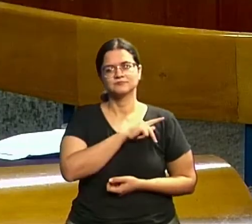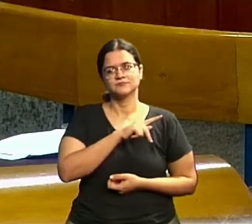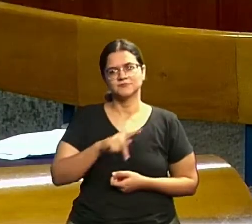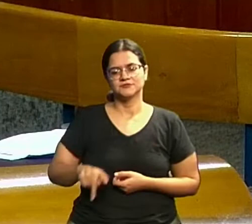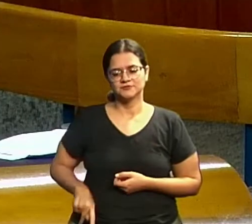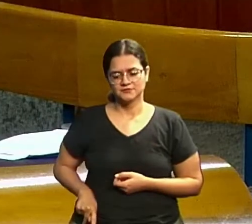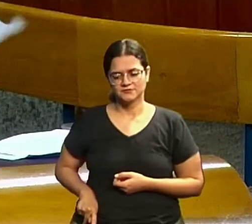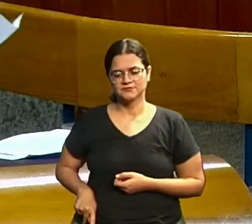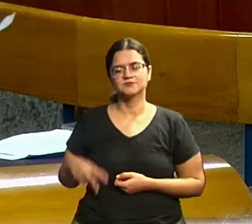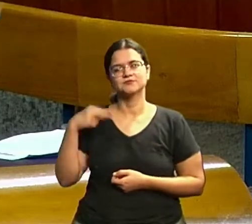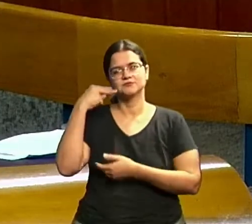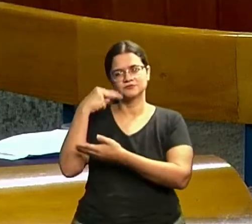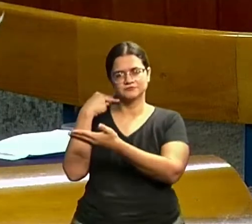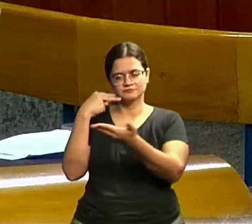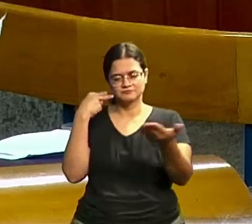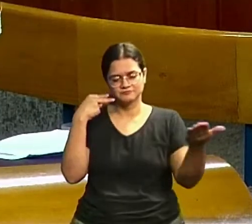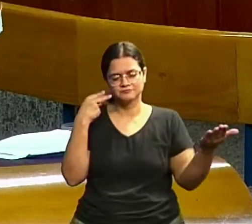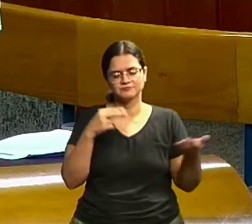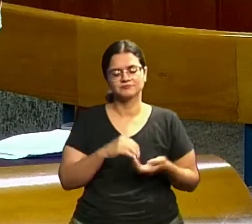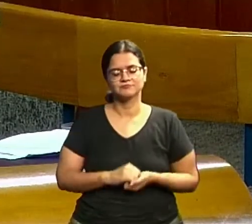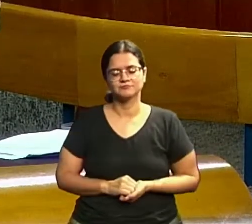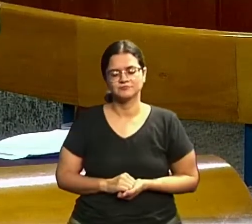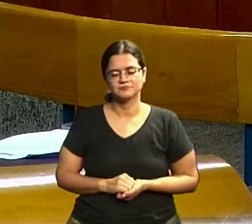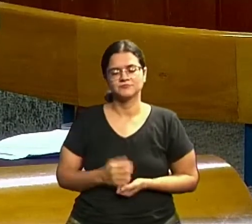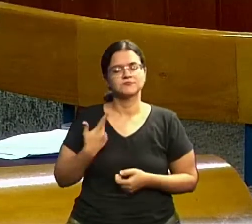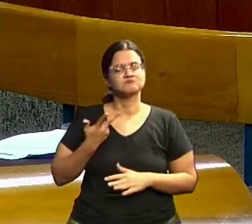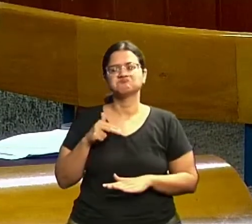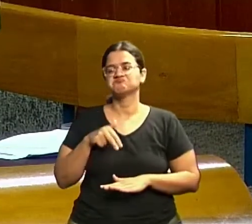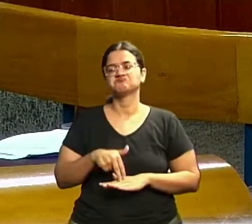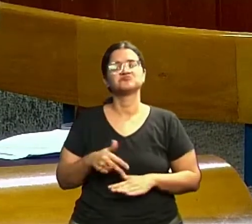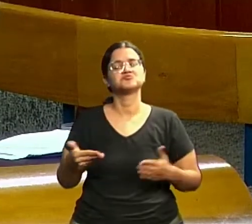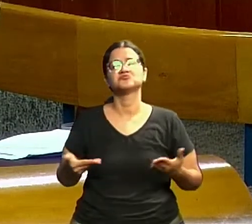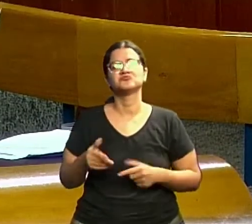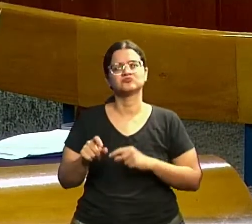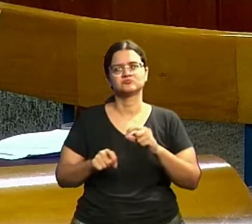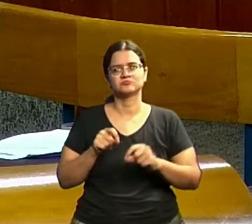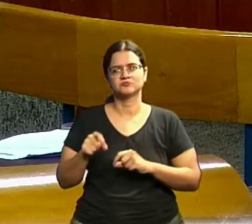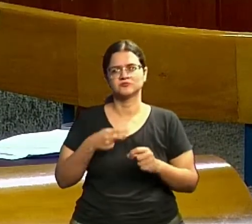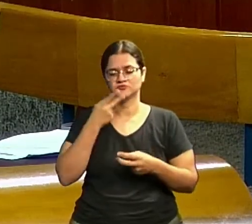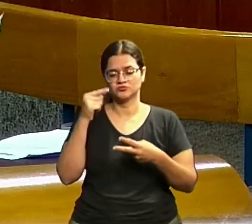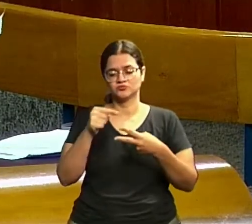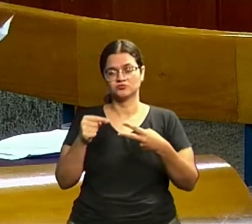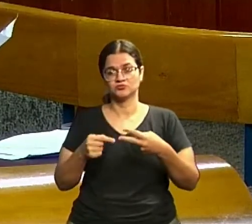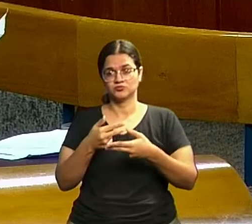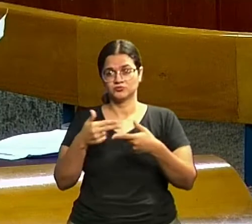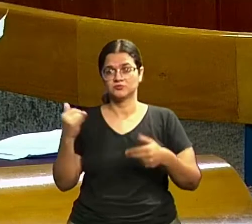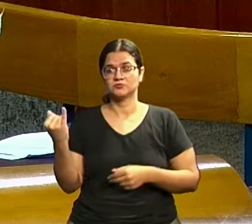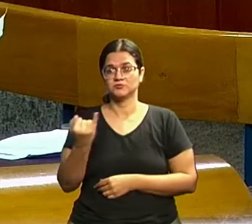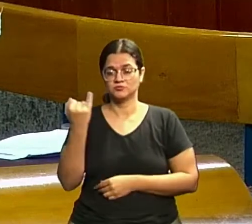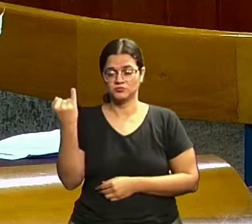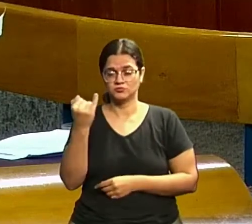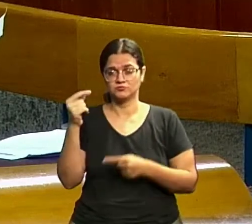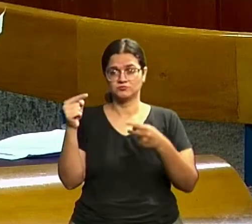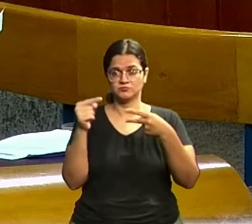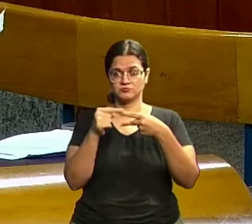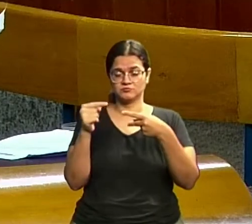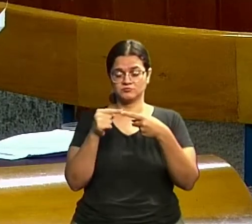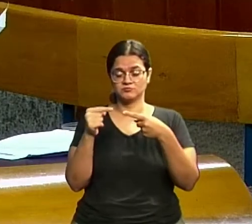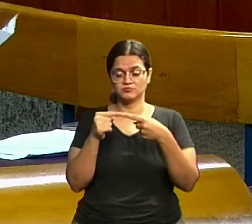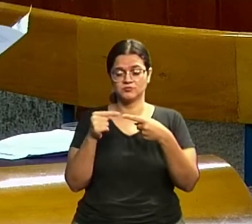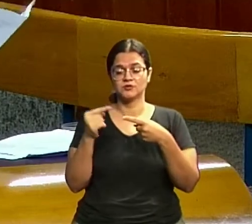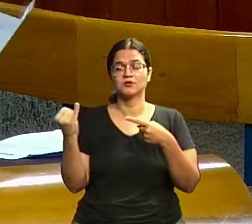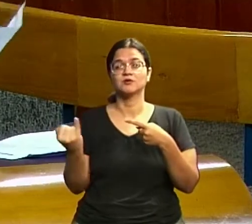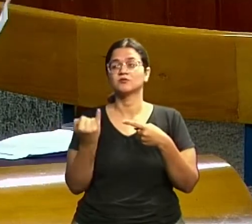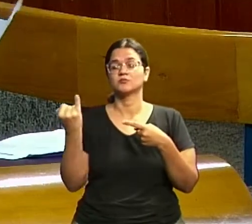Presidente Policarpo, senhores vereadores e vereadoras, subo nessa tribuna para manifestar os 2 temas importantes. O primeiro,